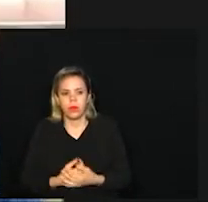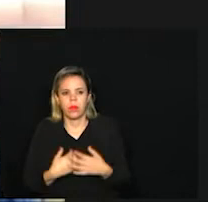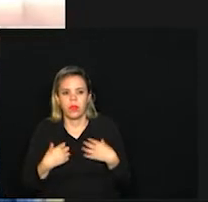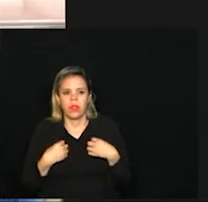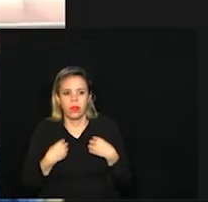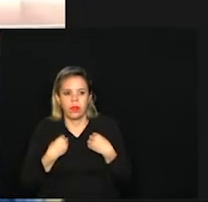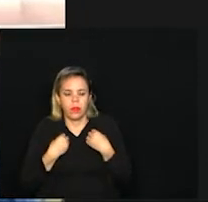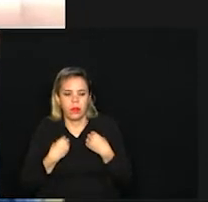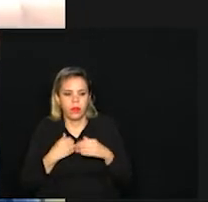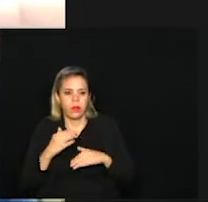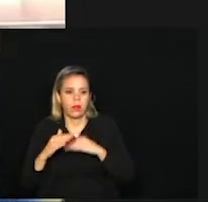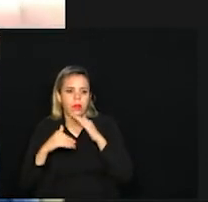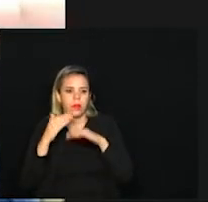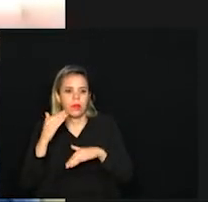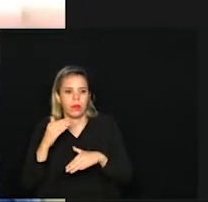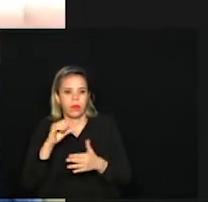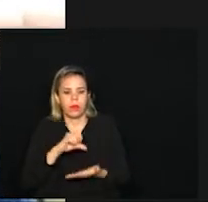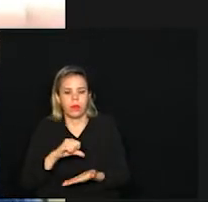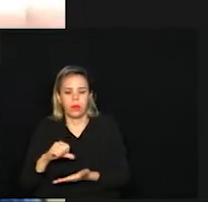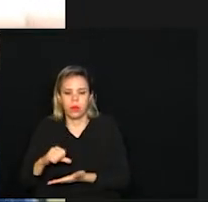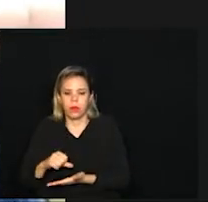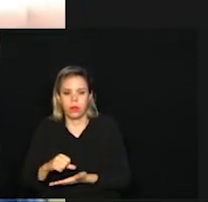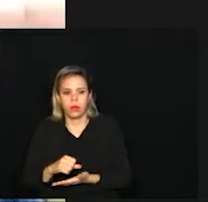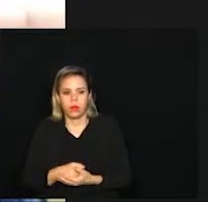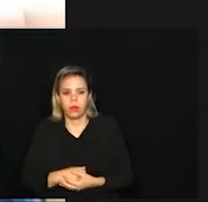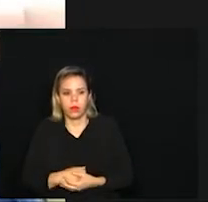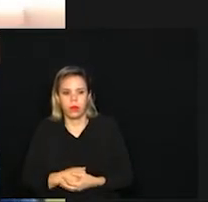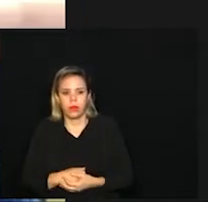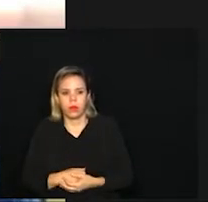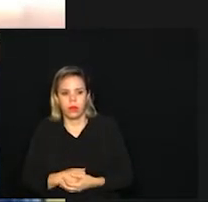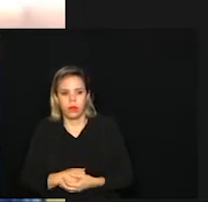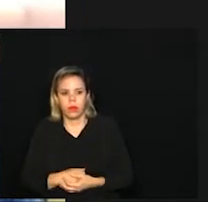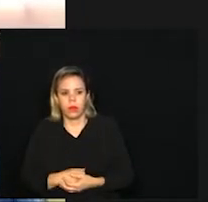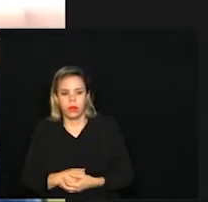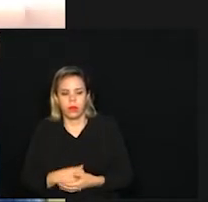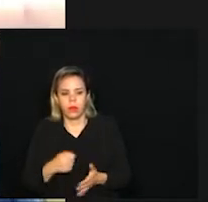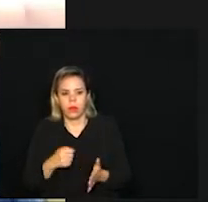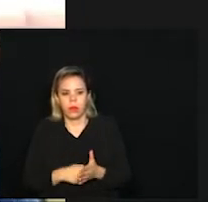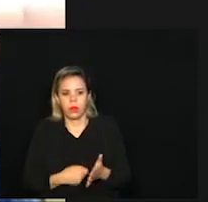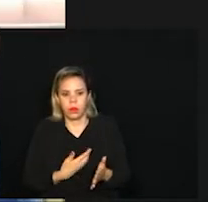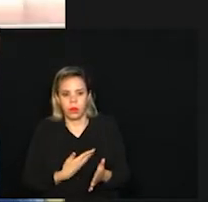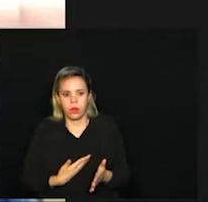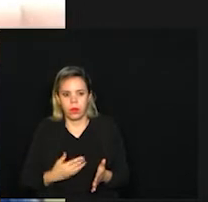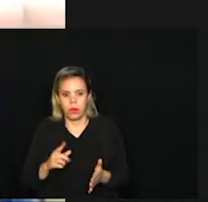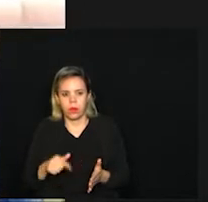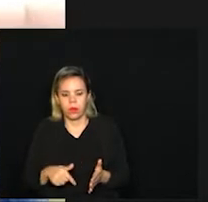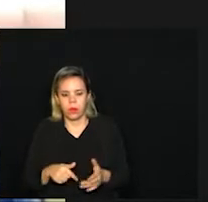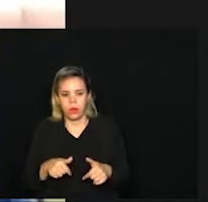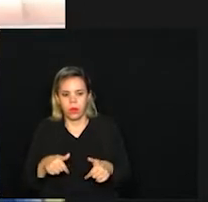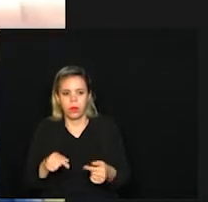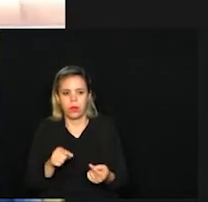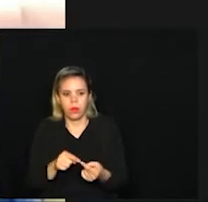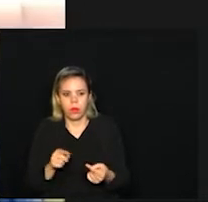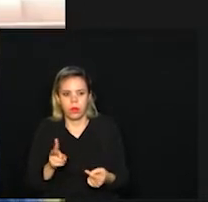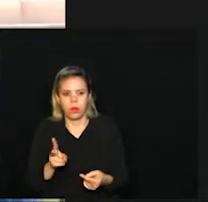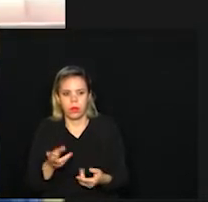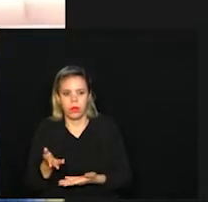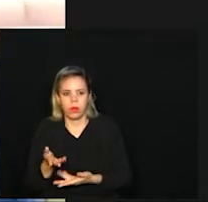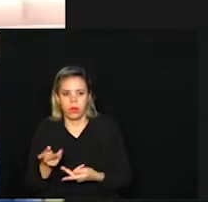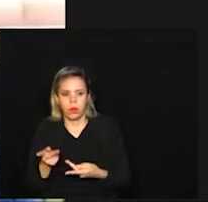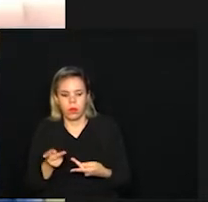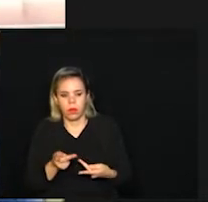para dos desenvolvimento das regiões e as políticas públicas Então esse é o nosso intuito sempre